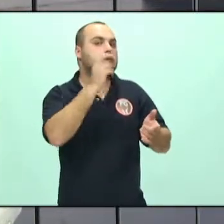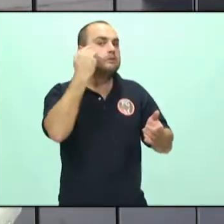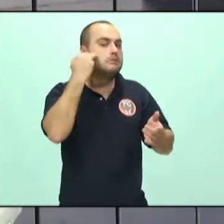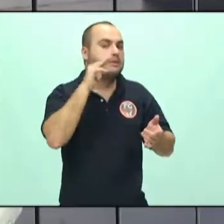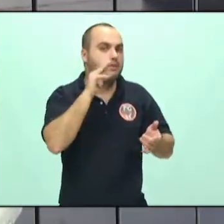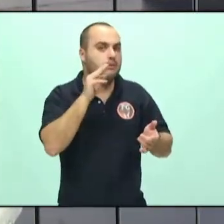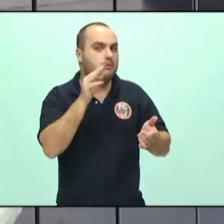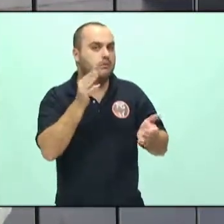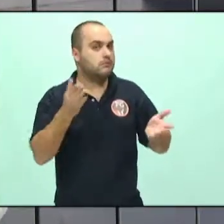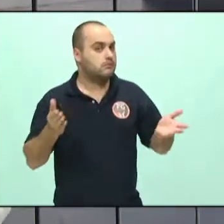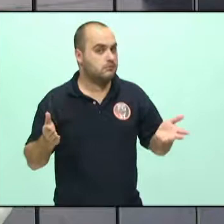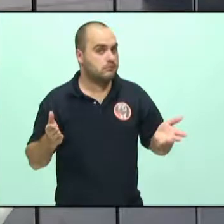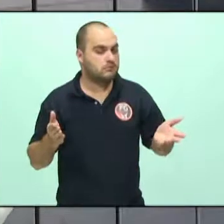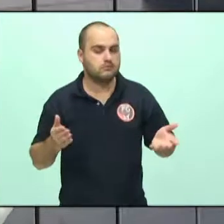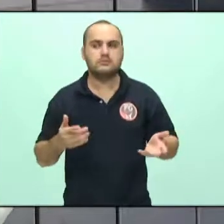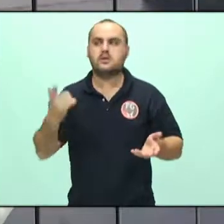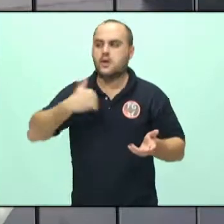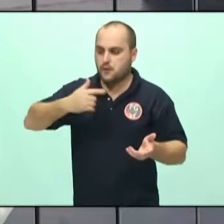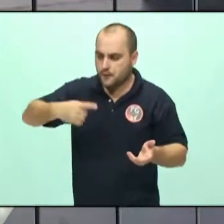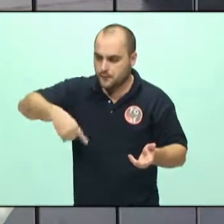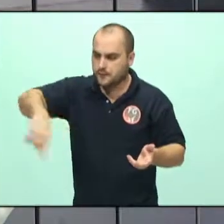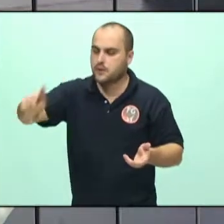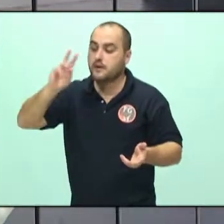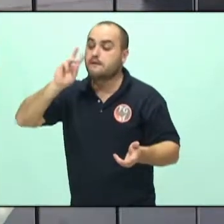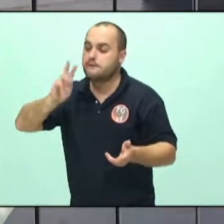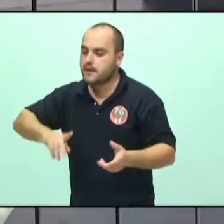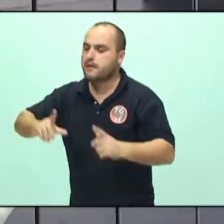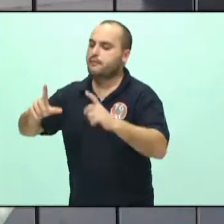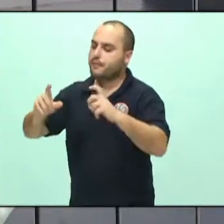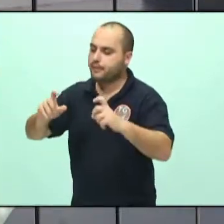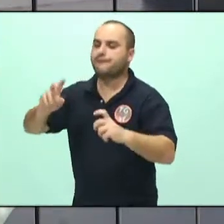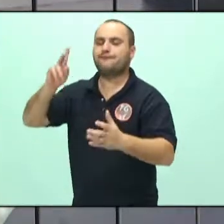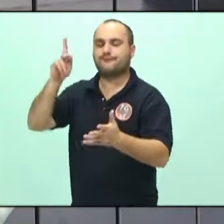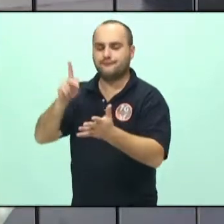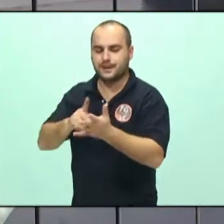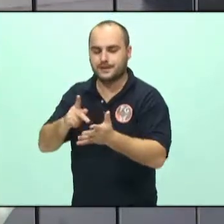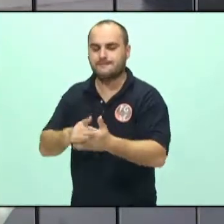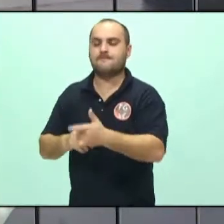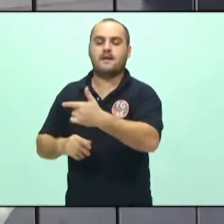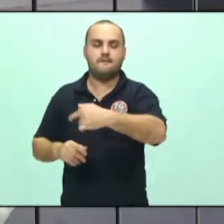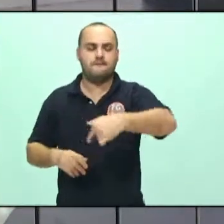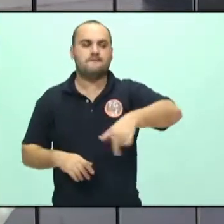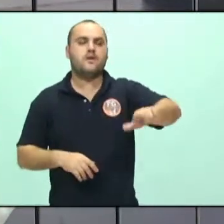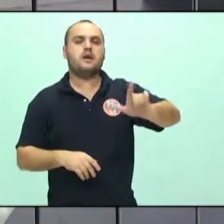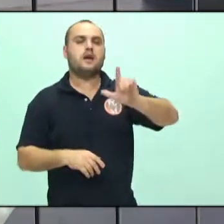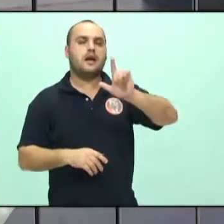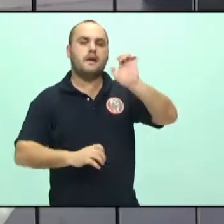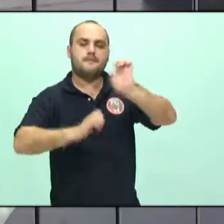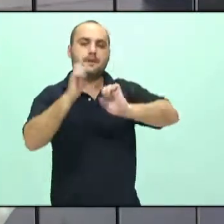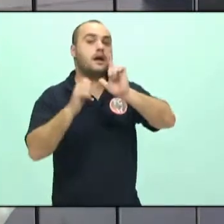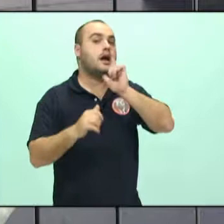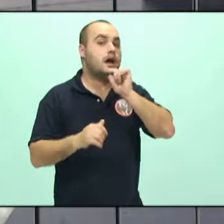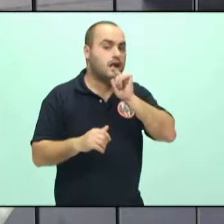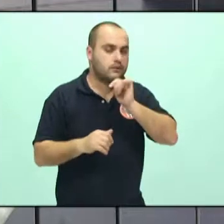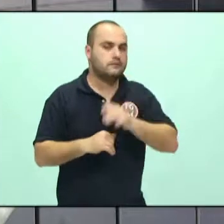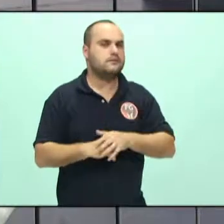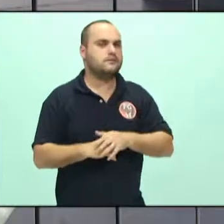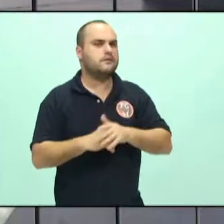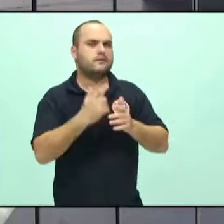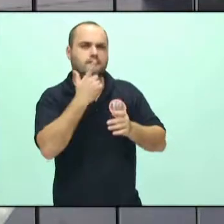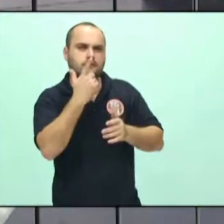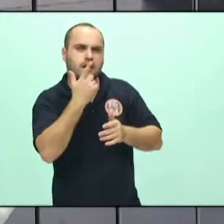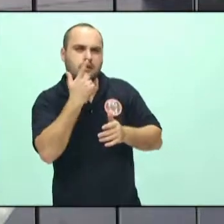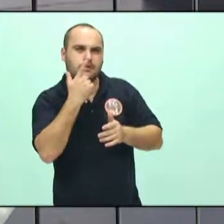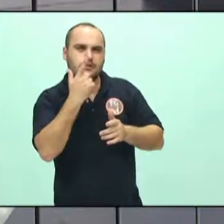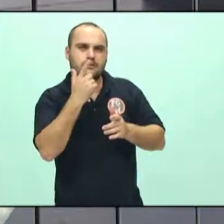comunidade, constatamos, procedia. Aí nós fomos lá, conversamos com o Semasa nos garantiu que no início do mês